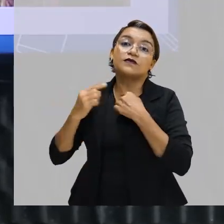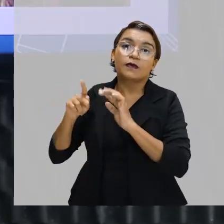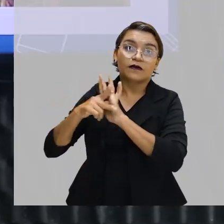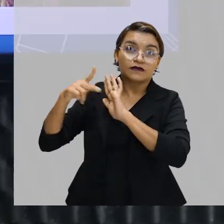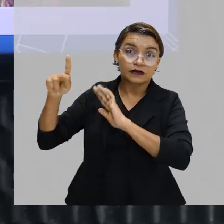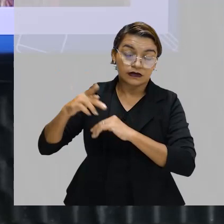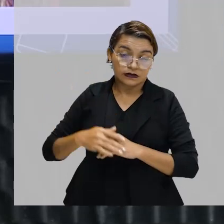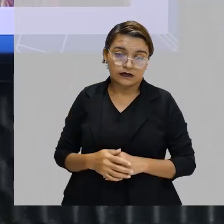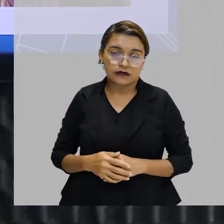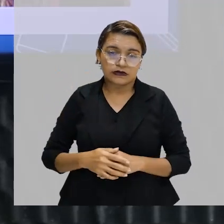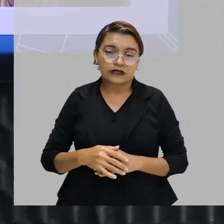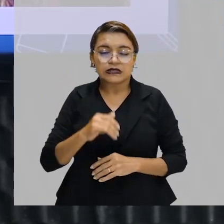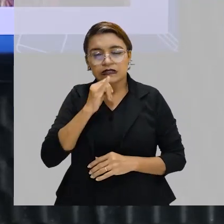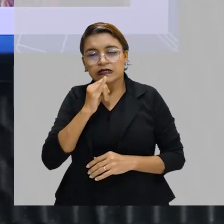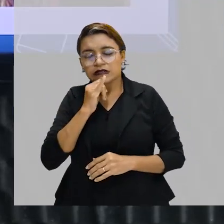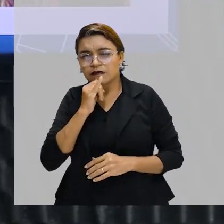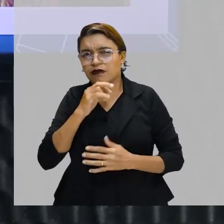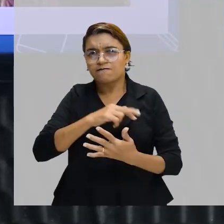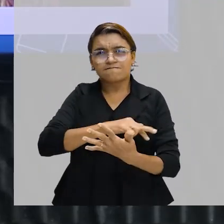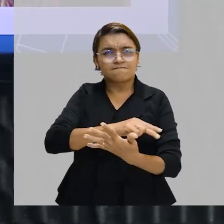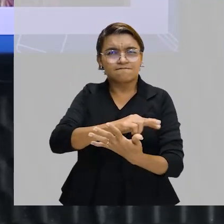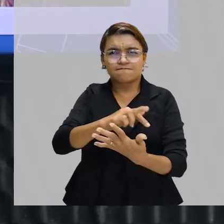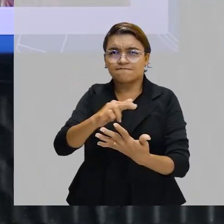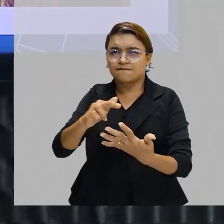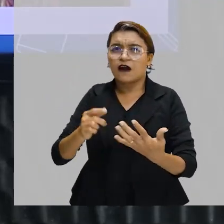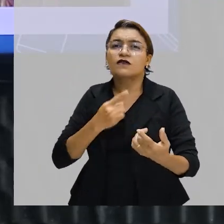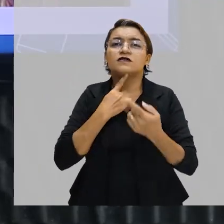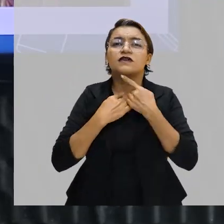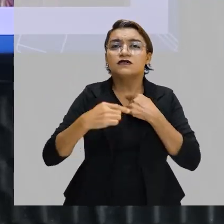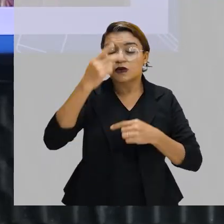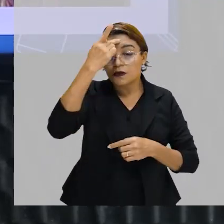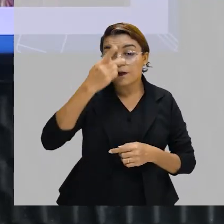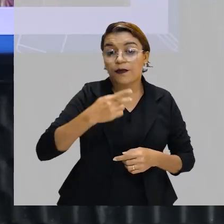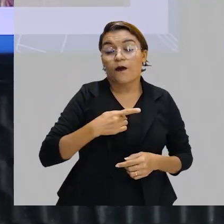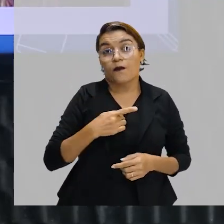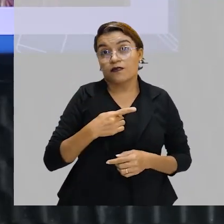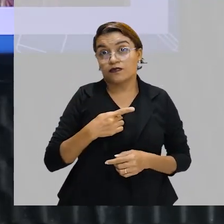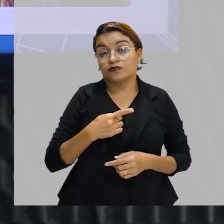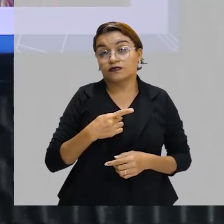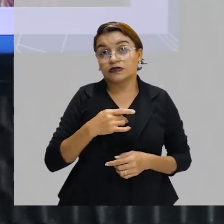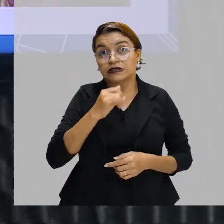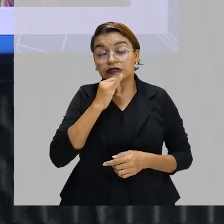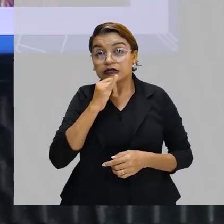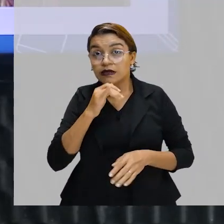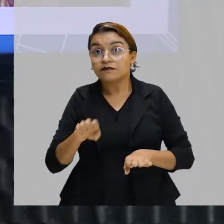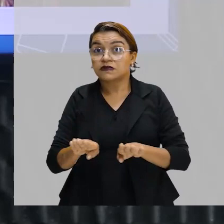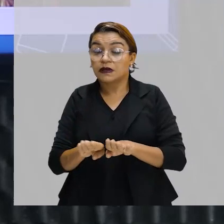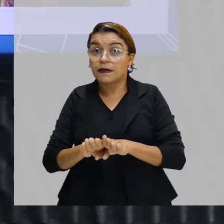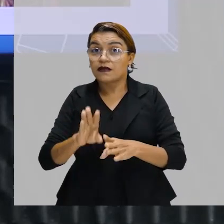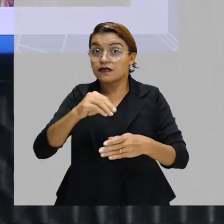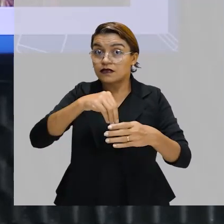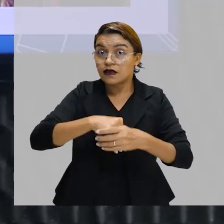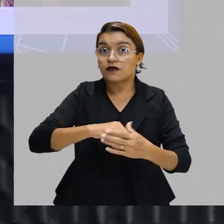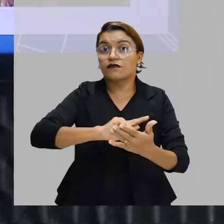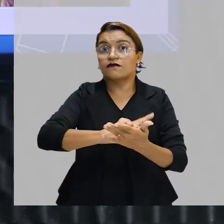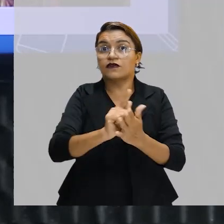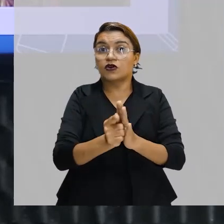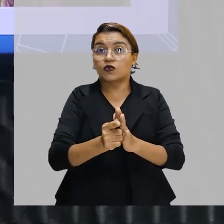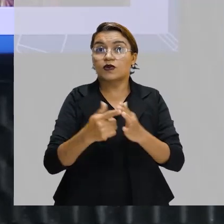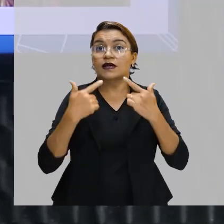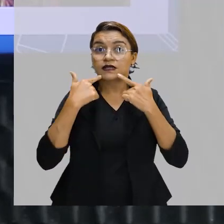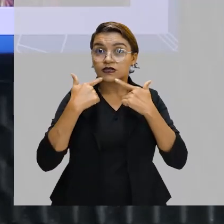bem e o mal, o claro e o escuro, e trabalha as figuras de linguagem, né, característica de